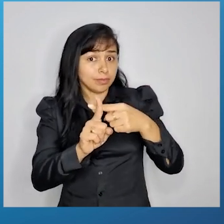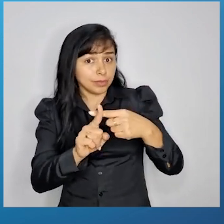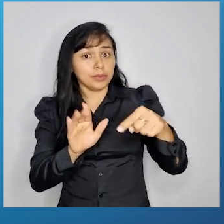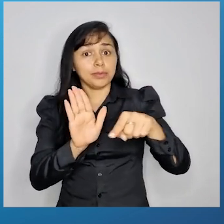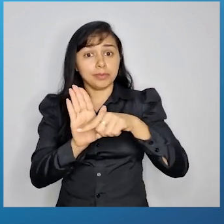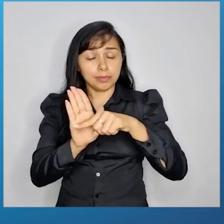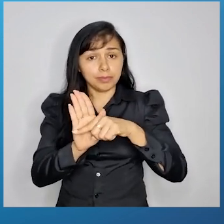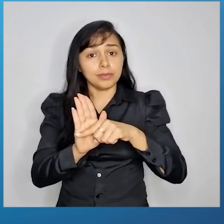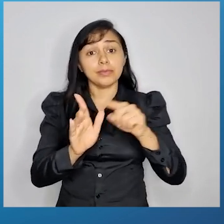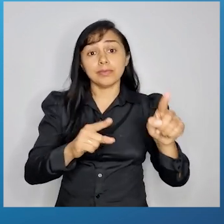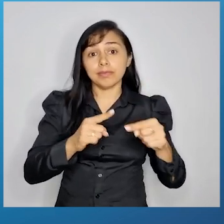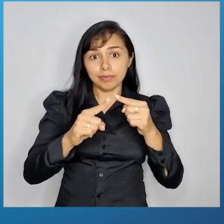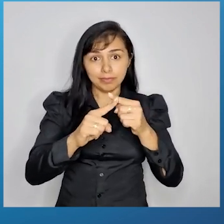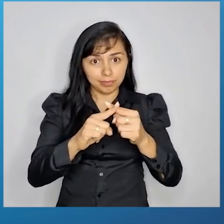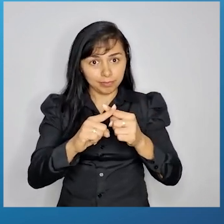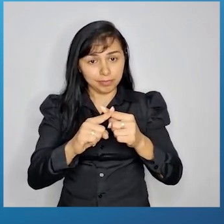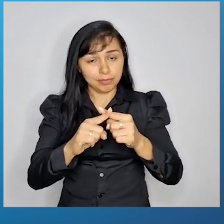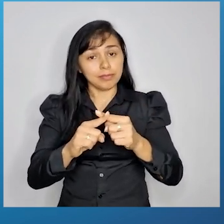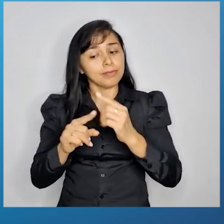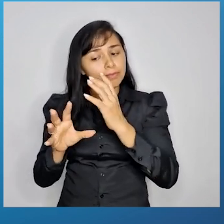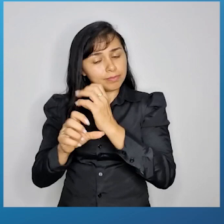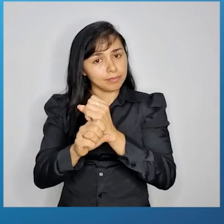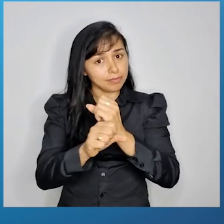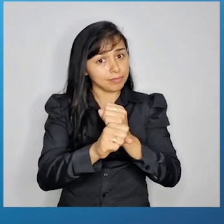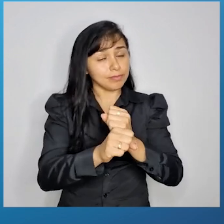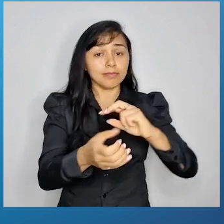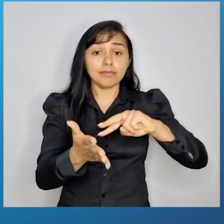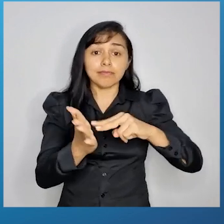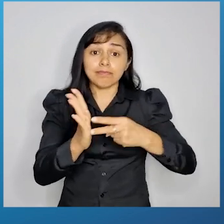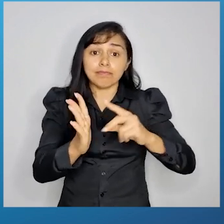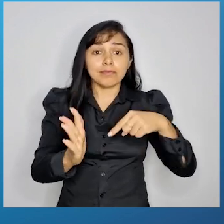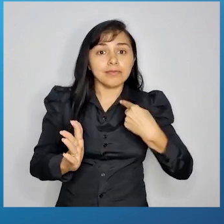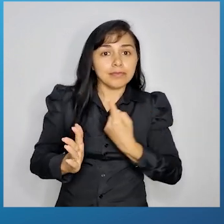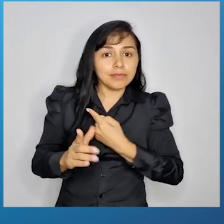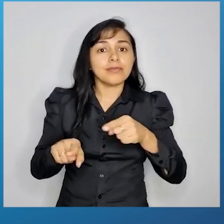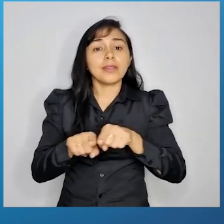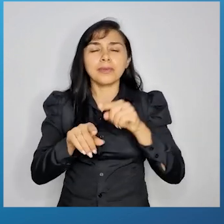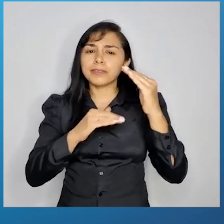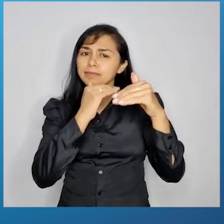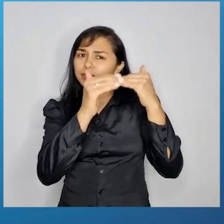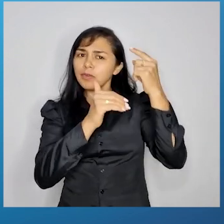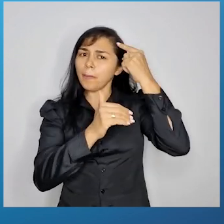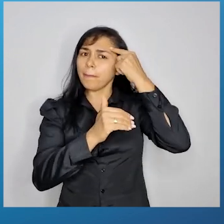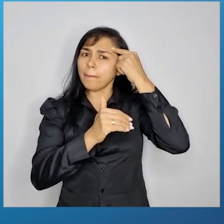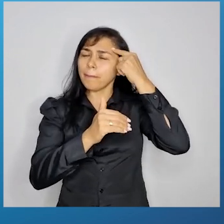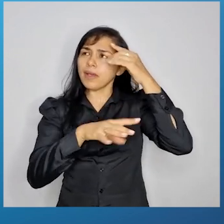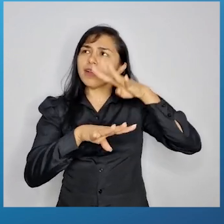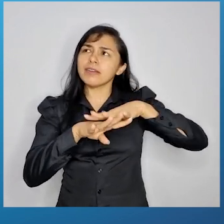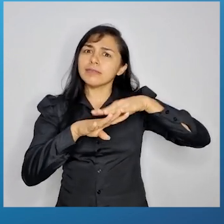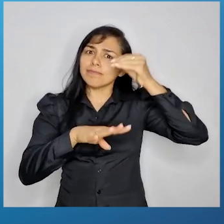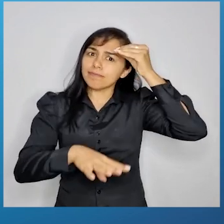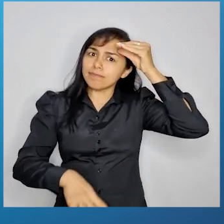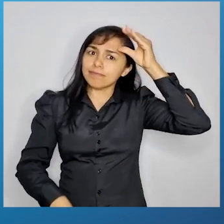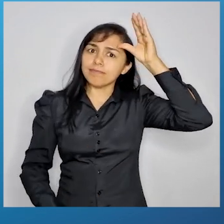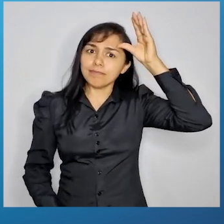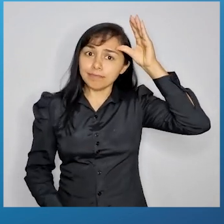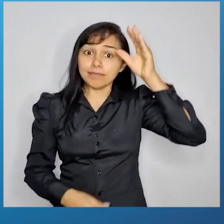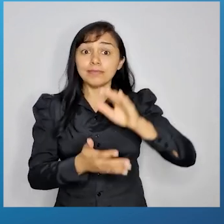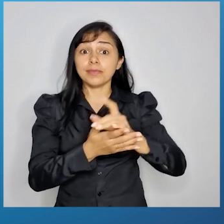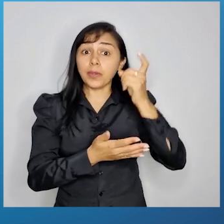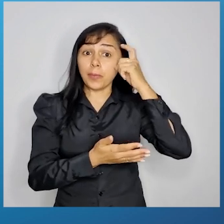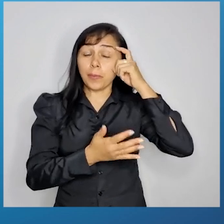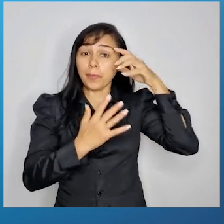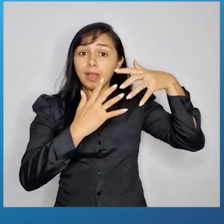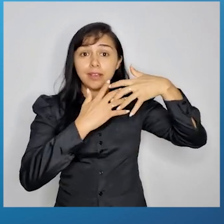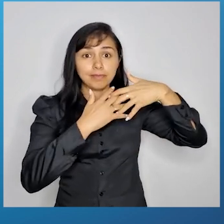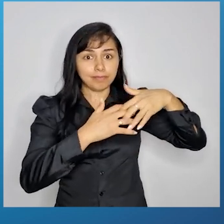subtração, a multiplicação, nós estamos desenvolvendo o nosso pensamento matemático, o nosso